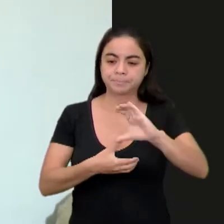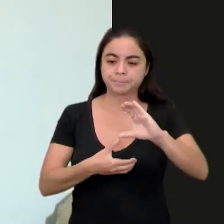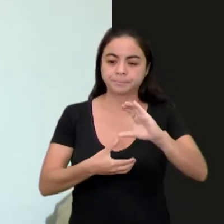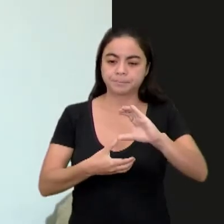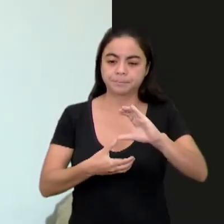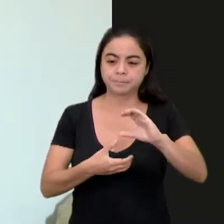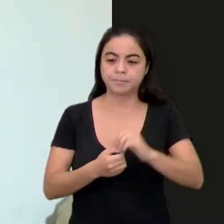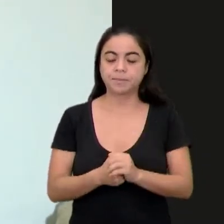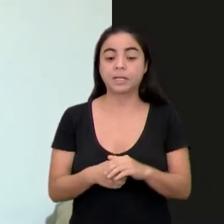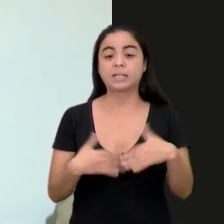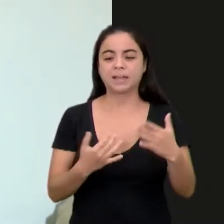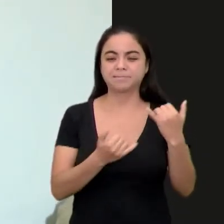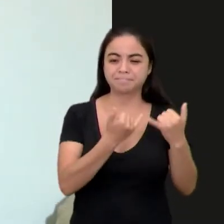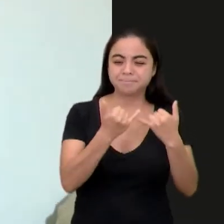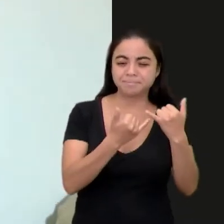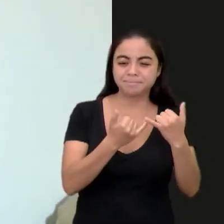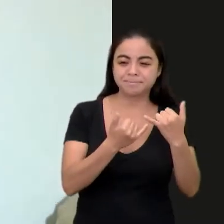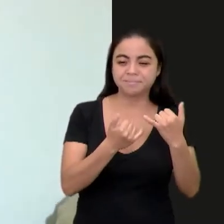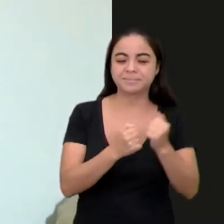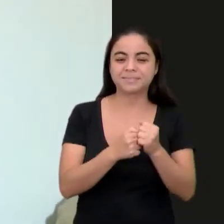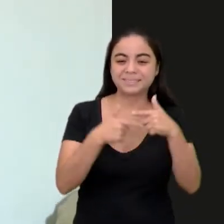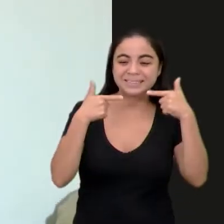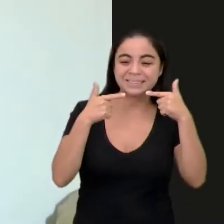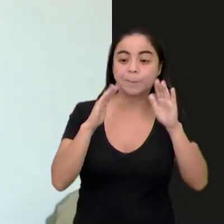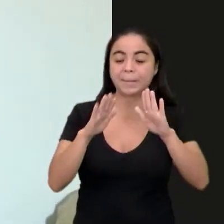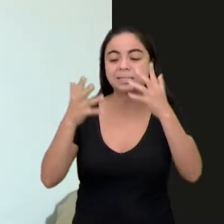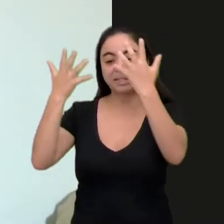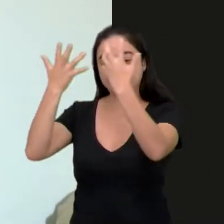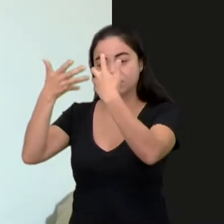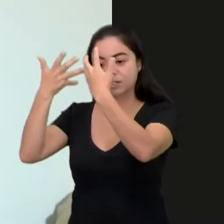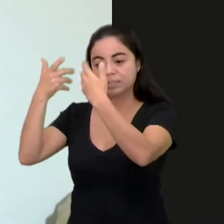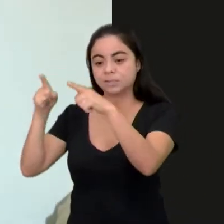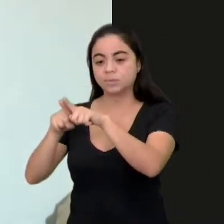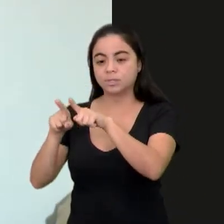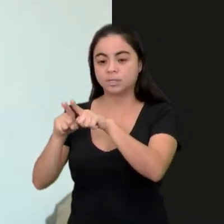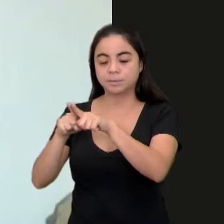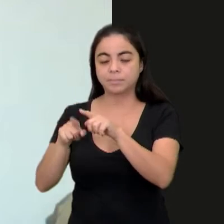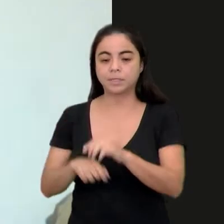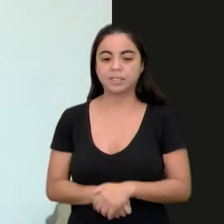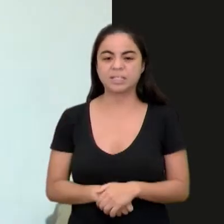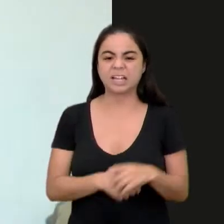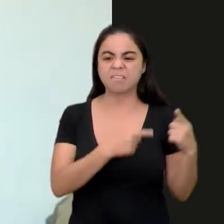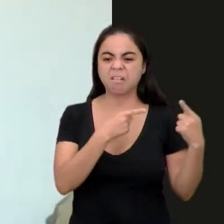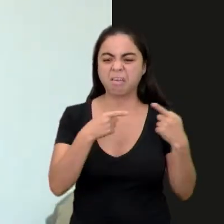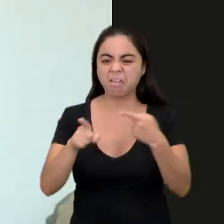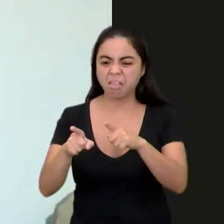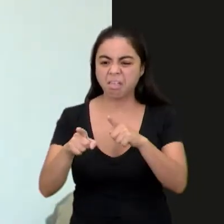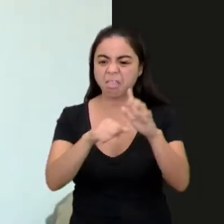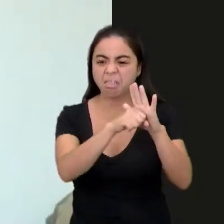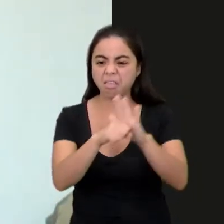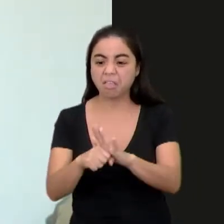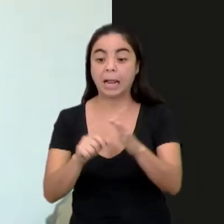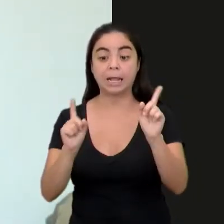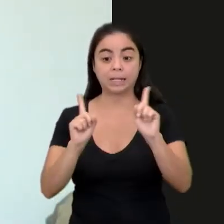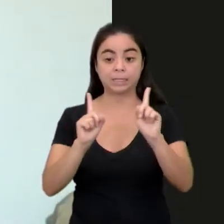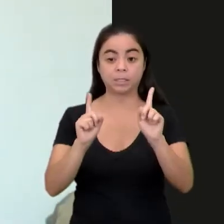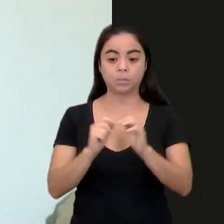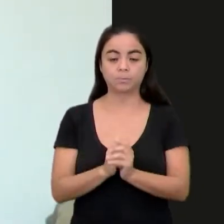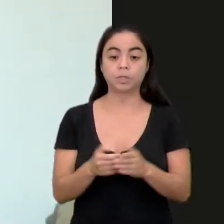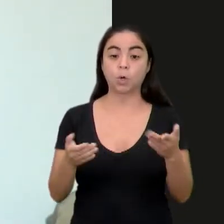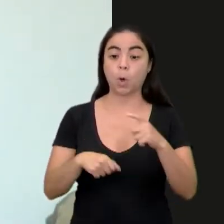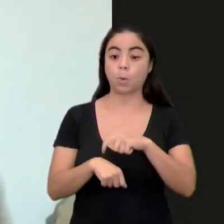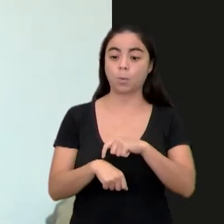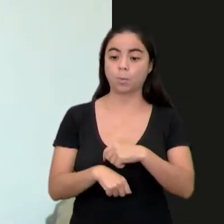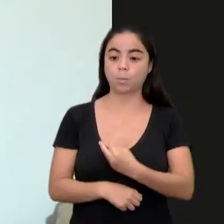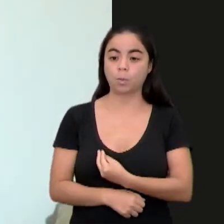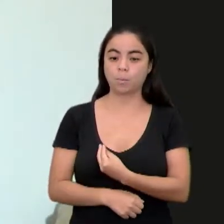seja engraçada, ou que ela traga também um pouco de reflexão e que ela não seja ofensiva, né. Hoje se vive um momento onde,